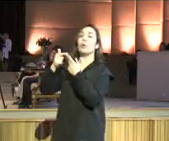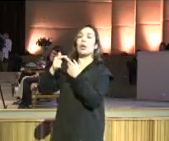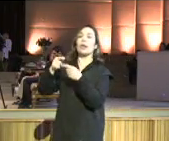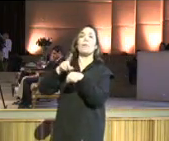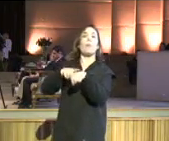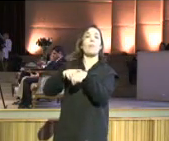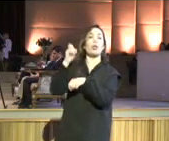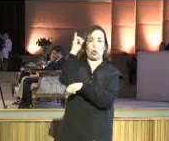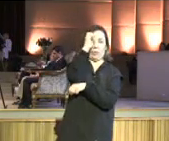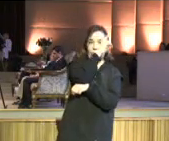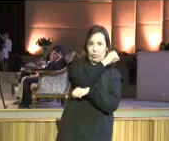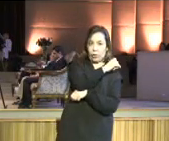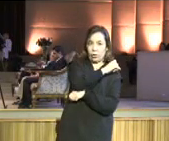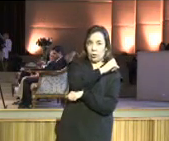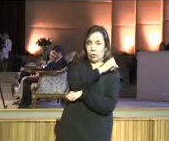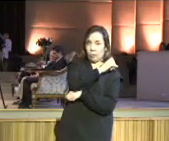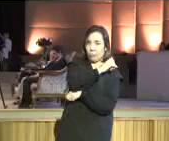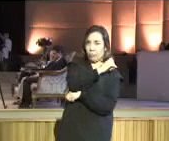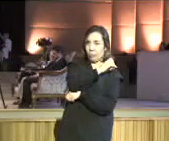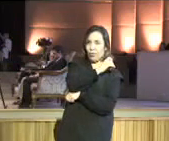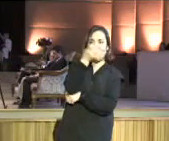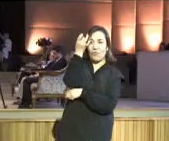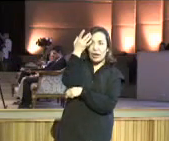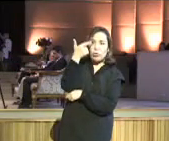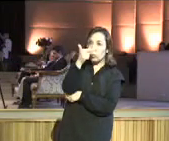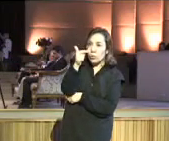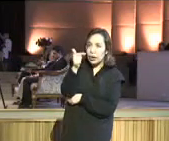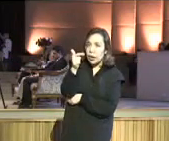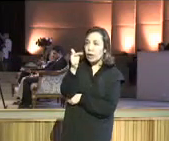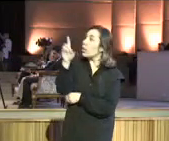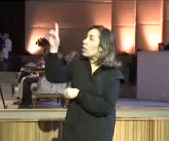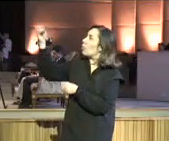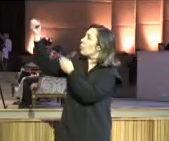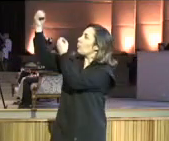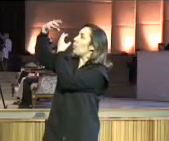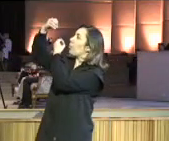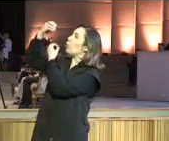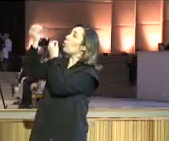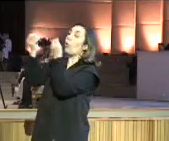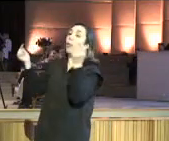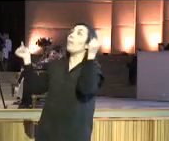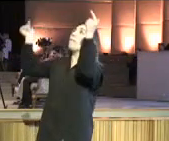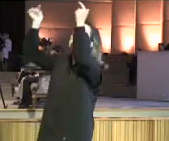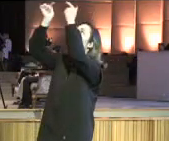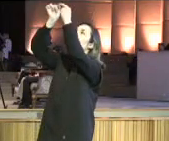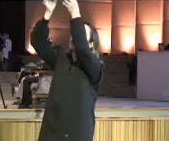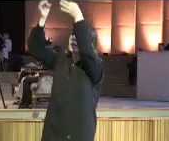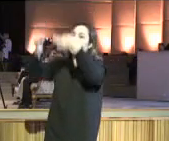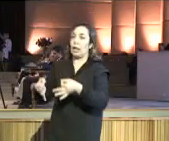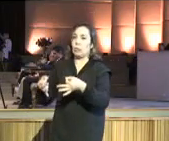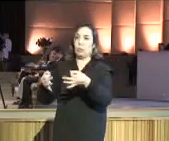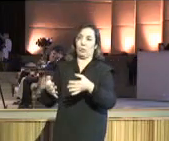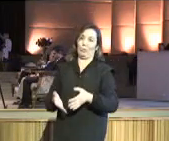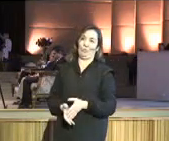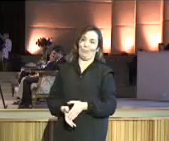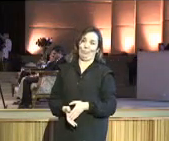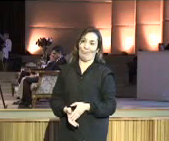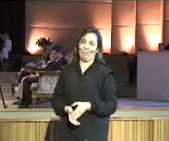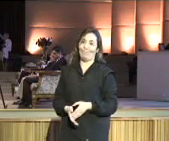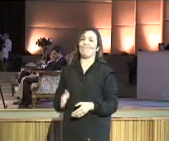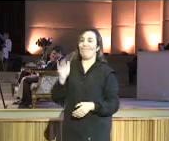ajuda a colocar em perspectiva de novo a nossa própria existência. E quando a gente coloca em